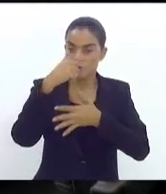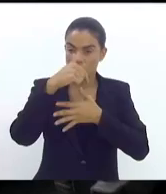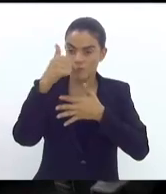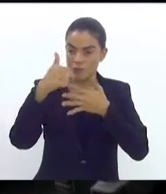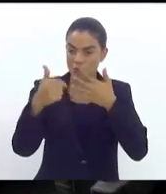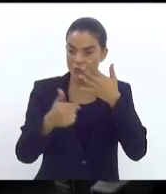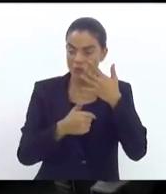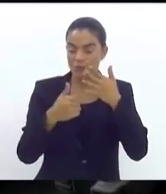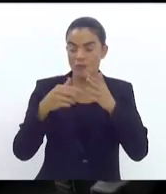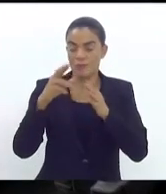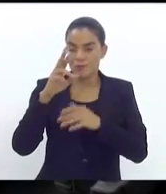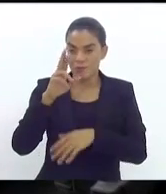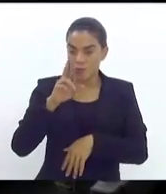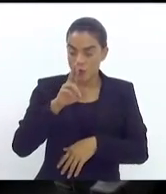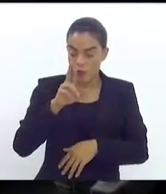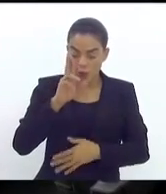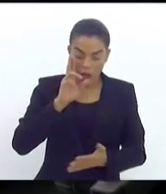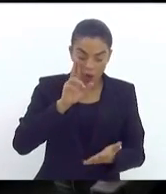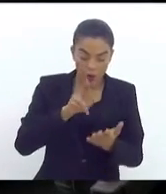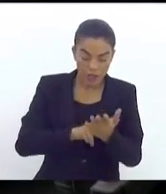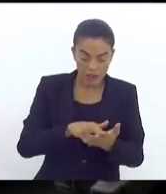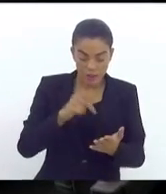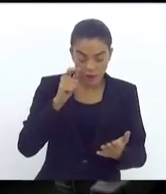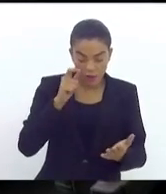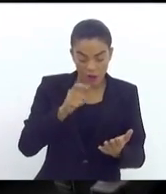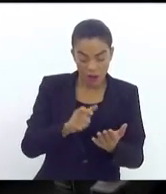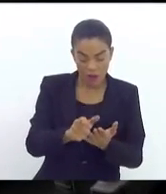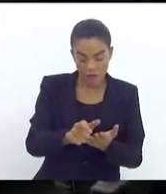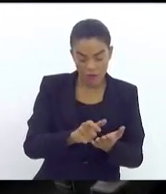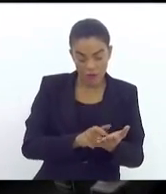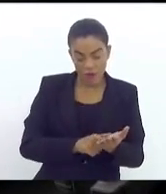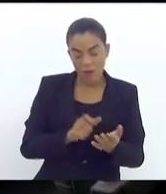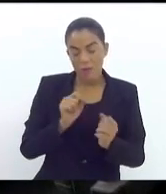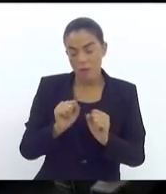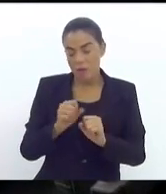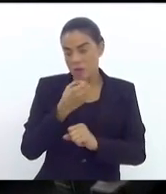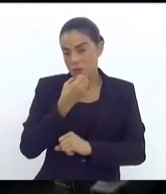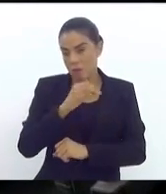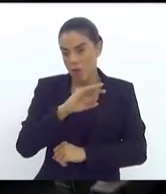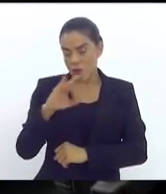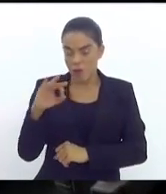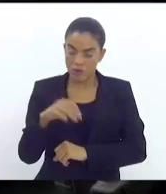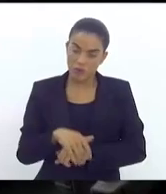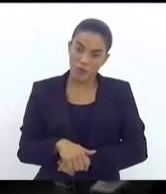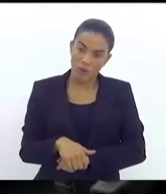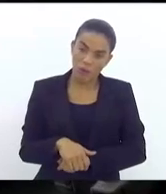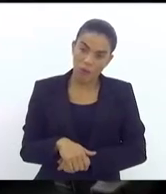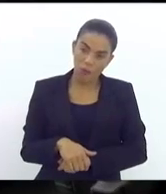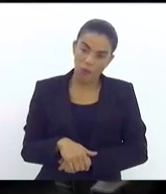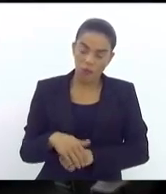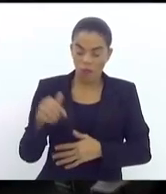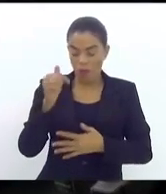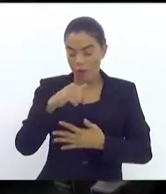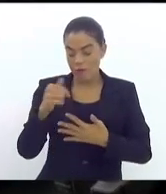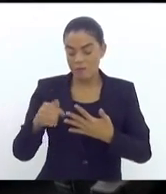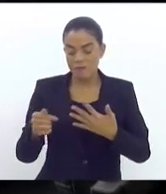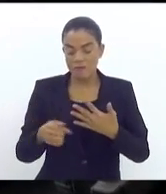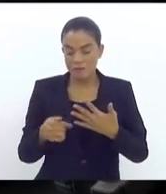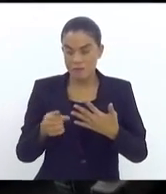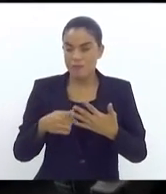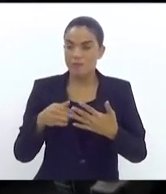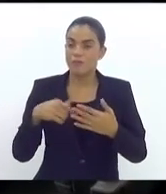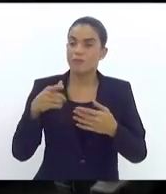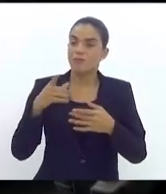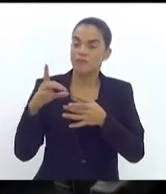o reconhecimento fotográfico ele pode ser tão útil quanto presencial. Agora, os critérios de alinhamento justo não